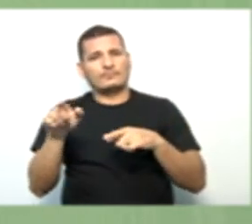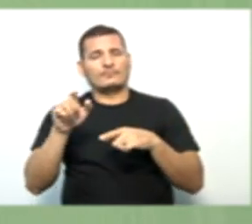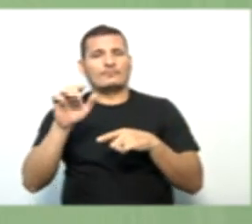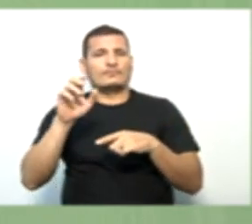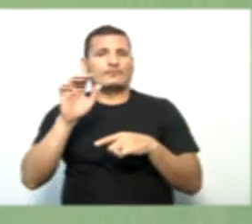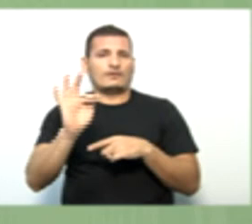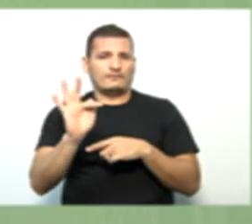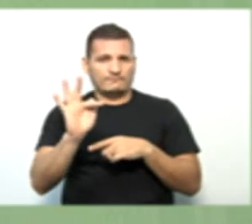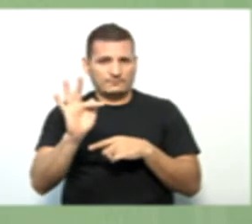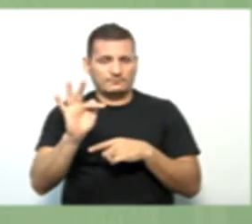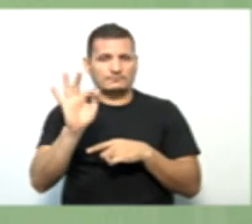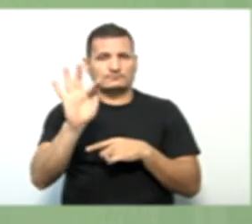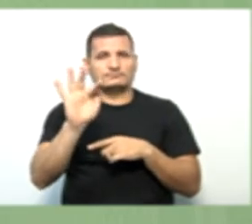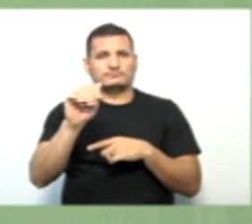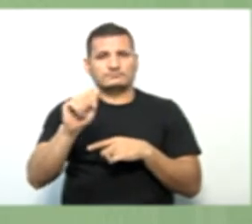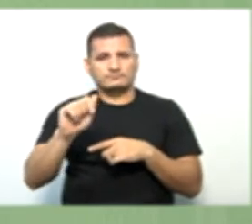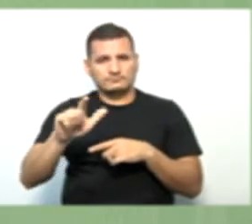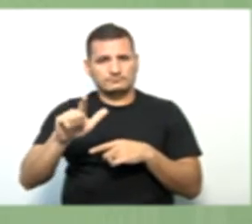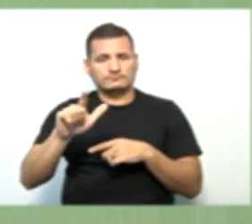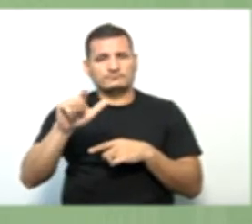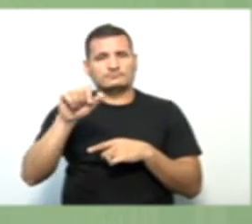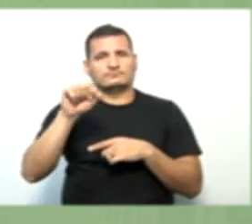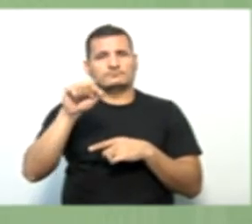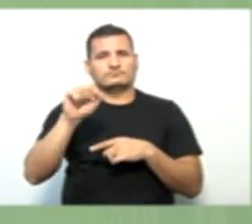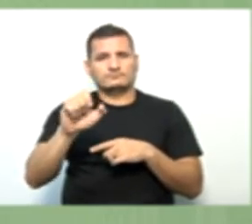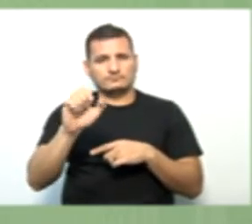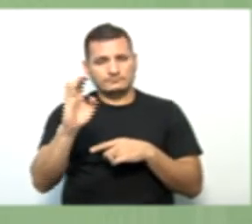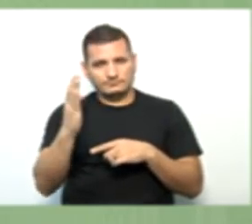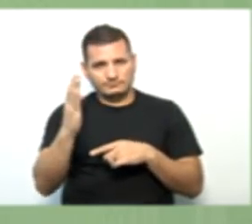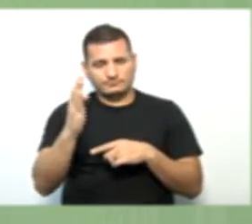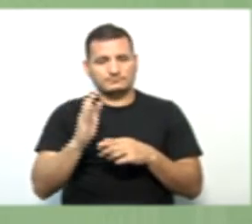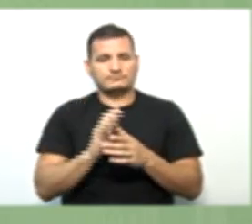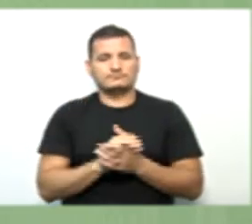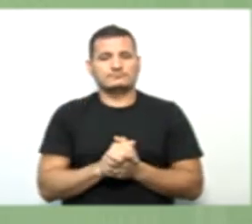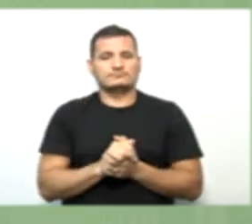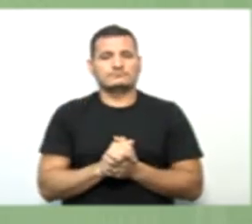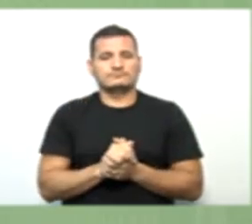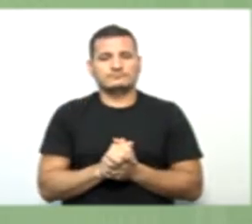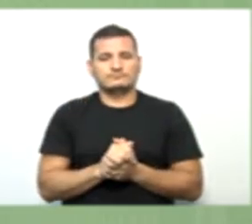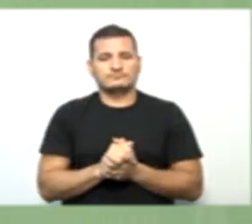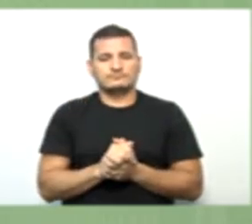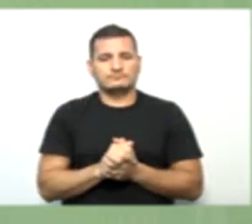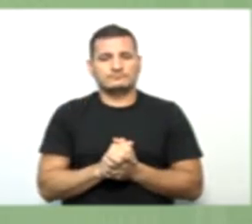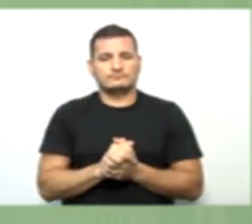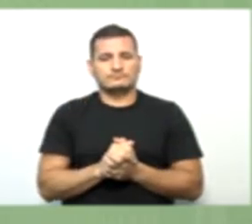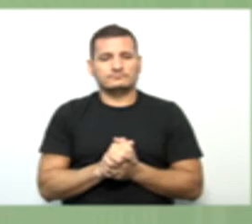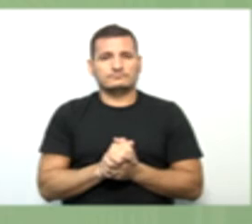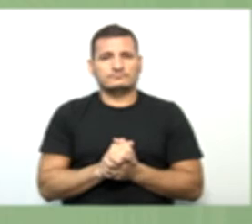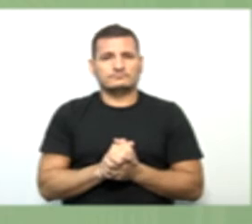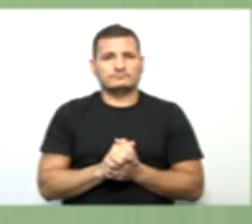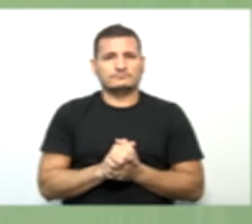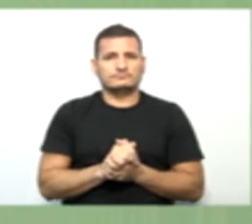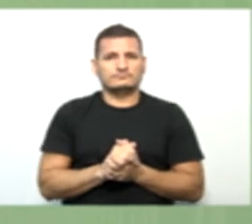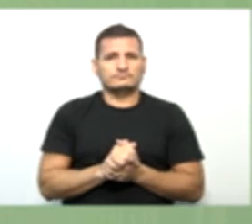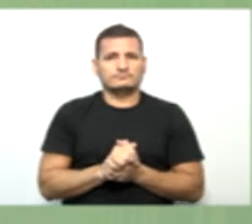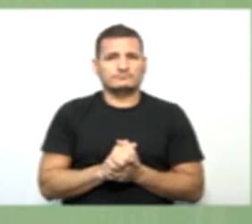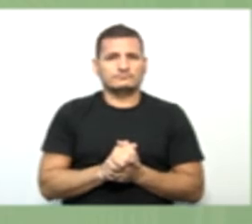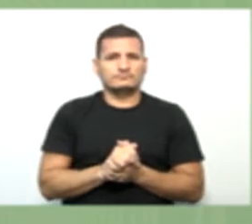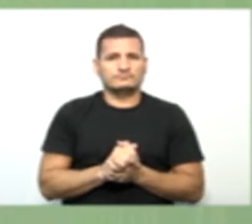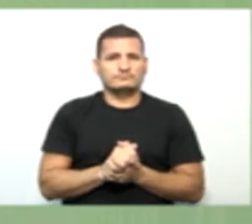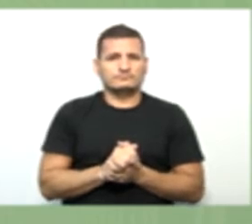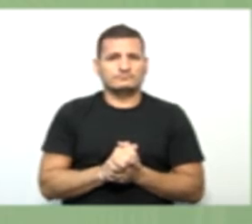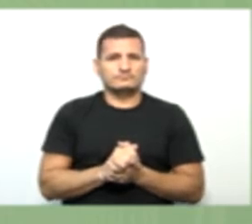o falso, né? Então, representa um valor de verdade e falso. Então, em muitas linguagens de programação, a gente tem